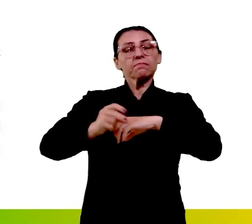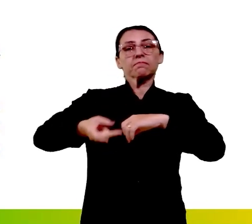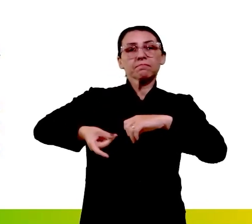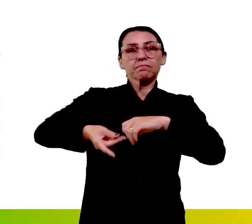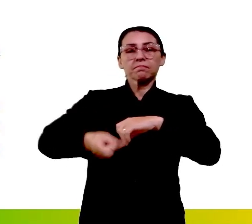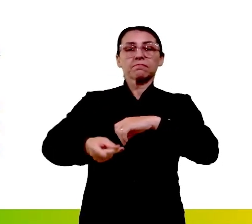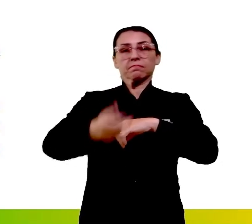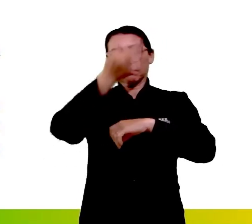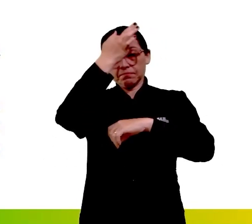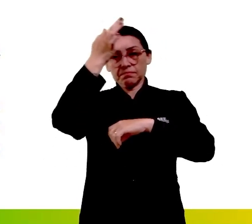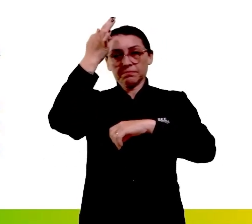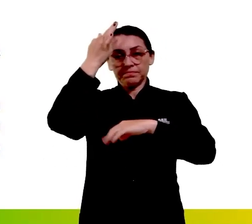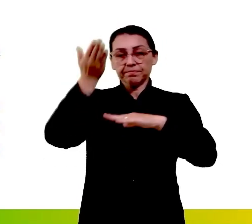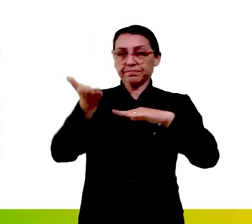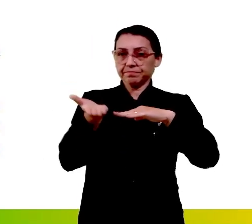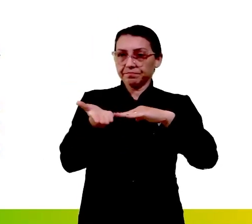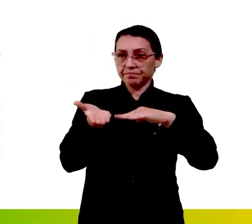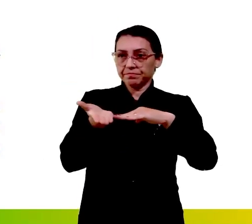filosofia contemporânea,